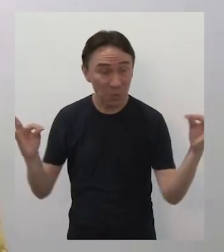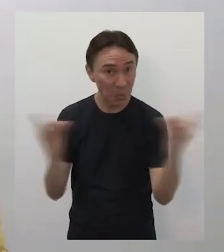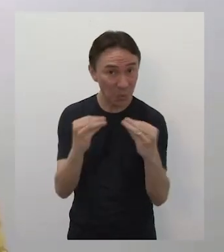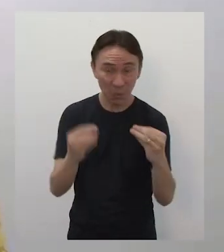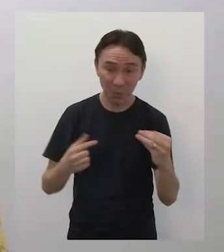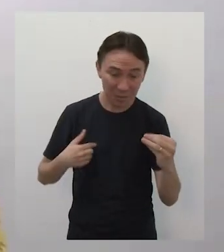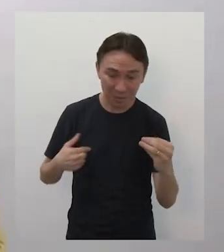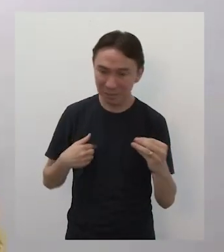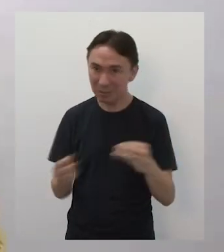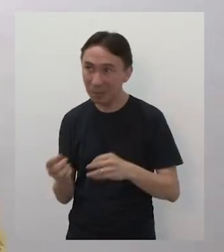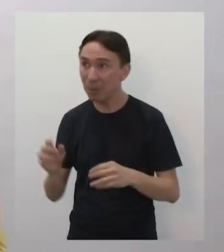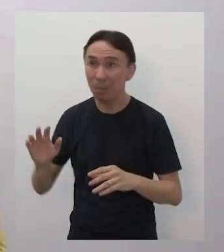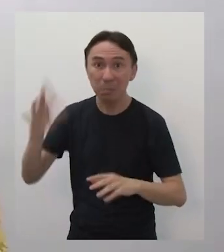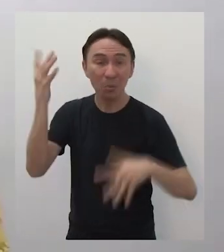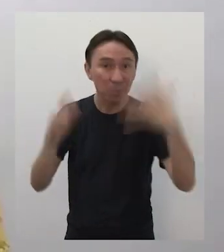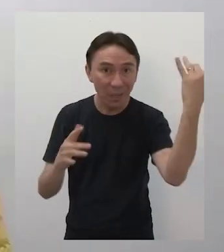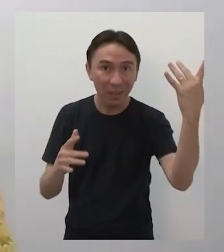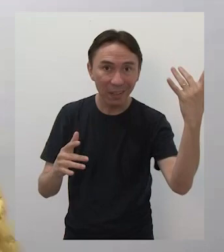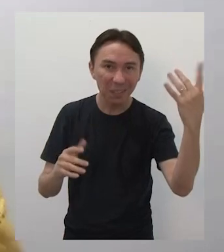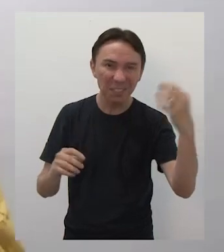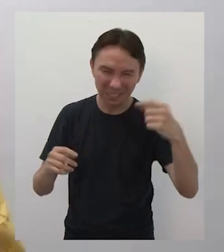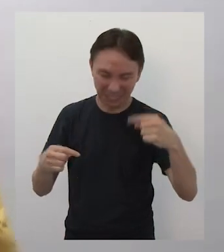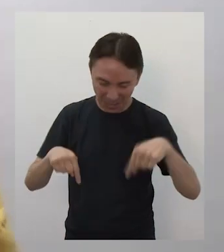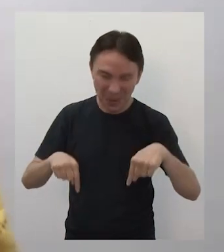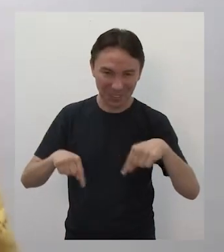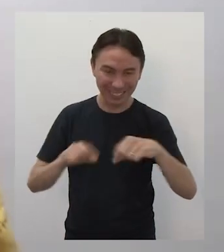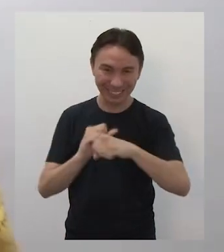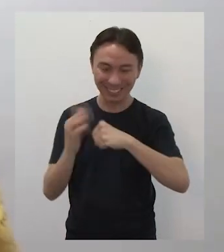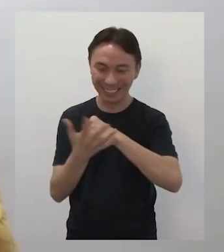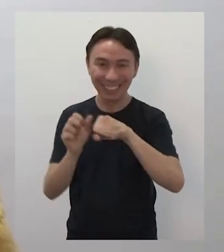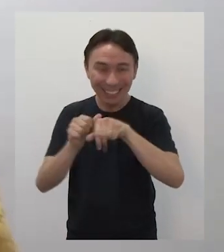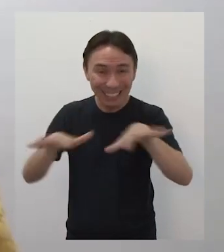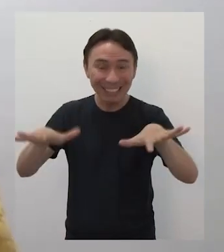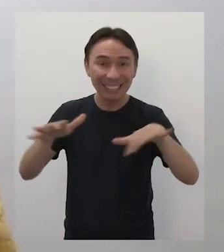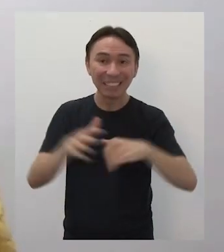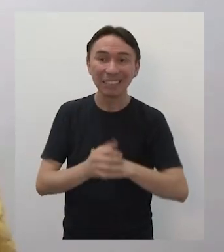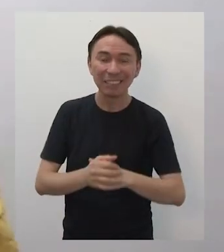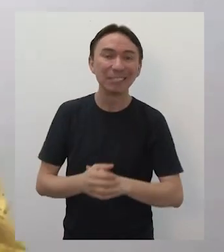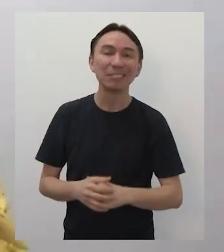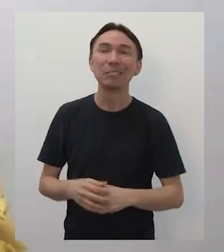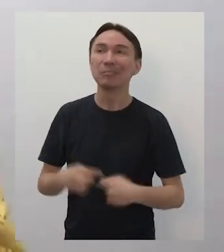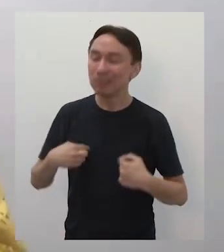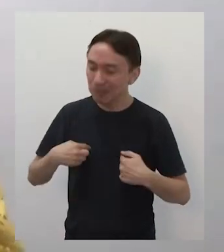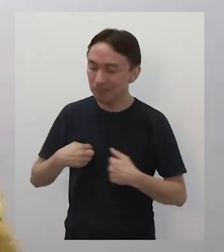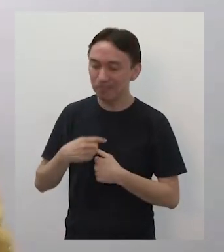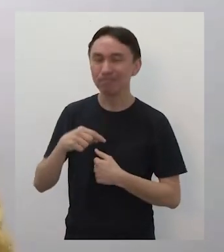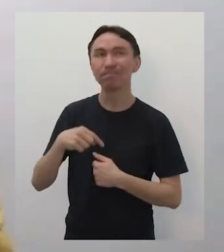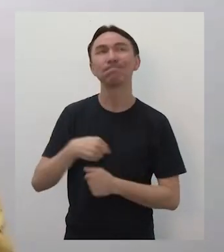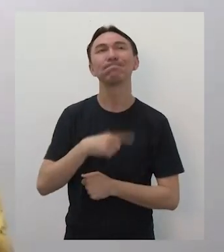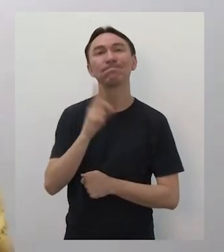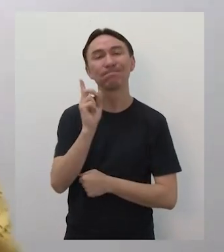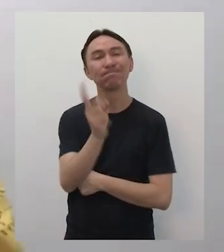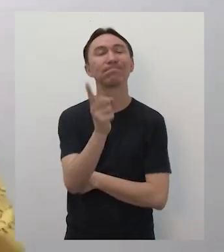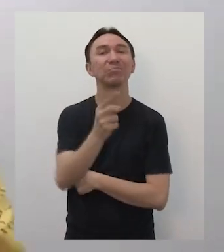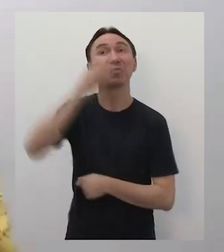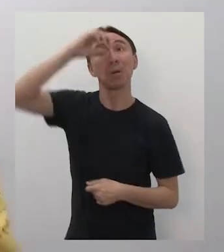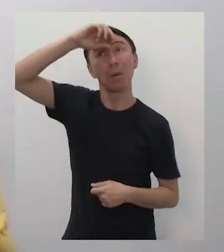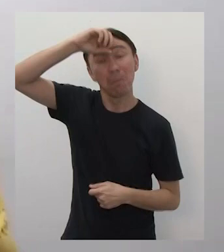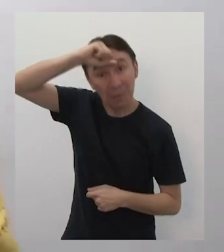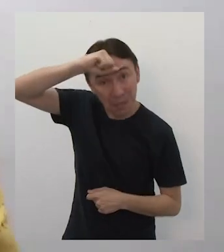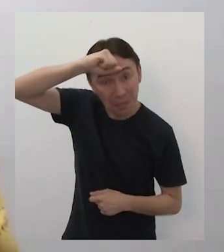à pandemia me fez ver que aprender é muito importante.